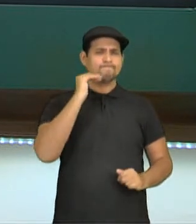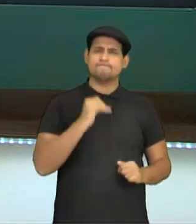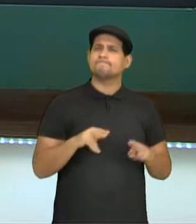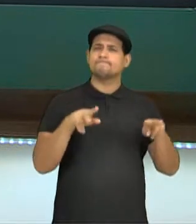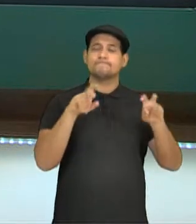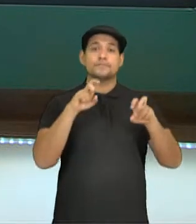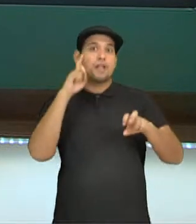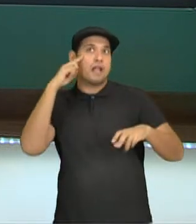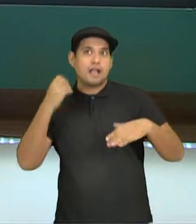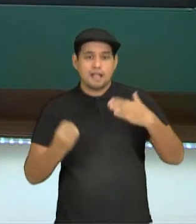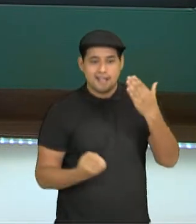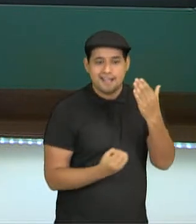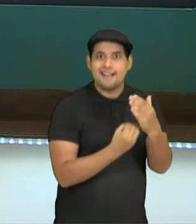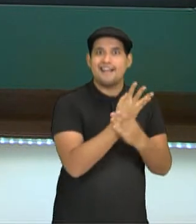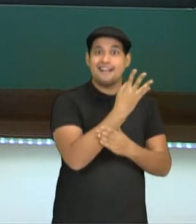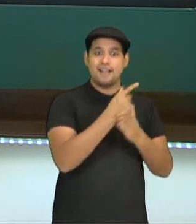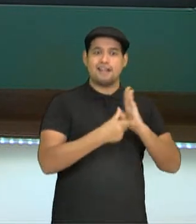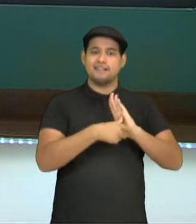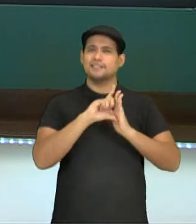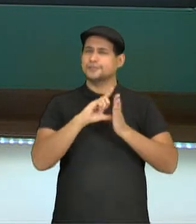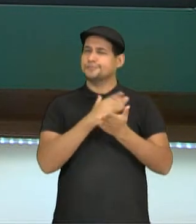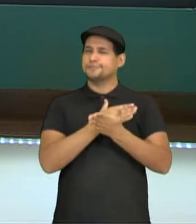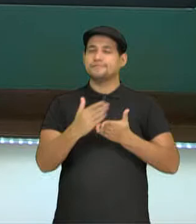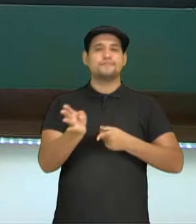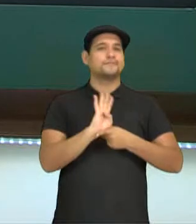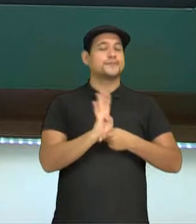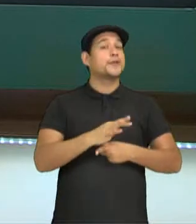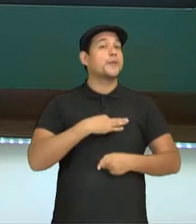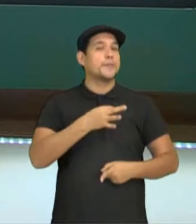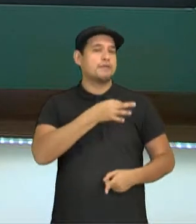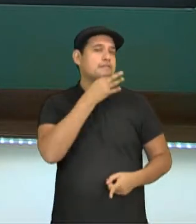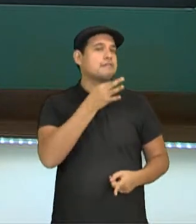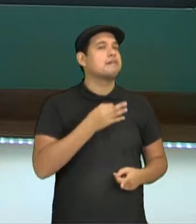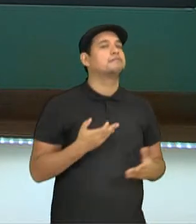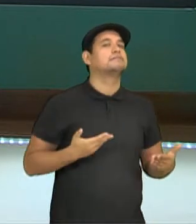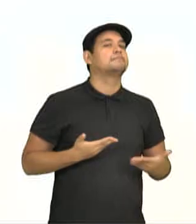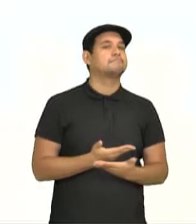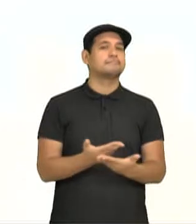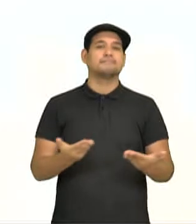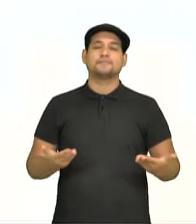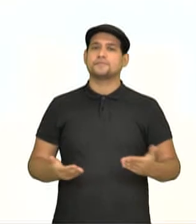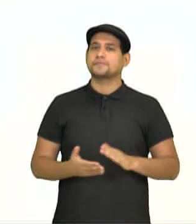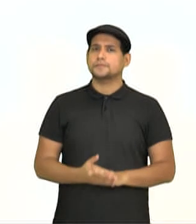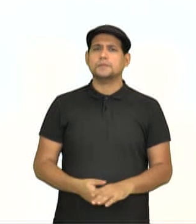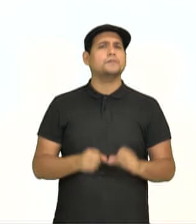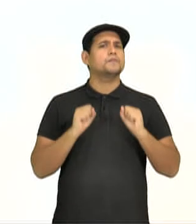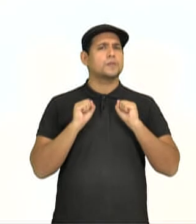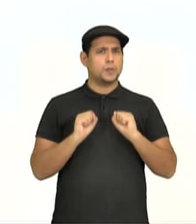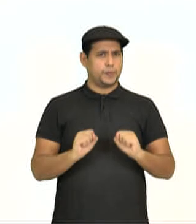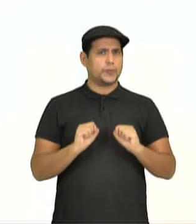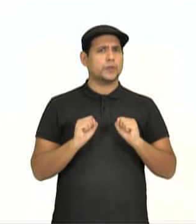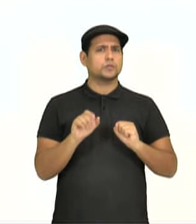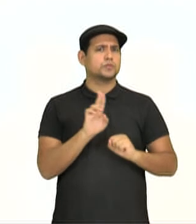os inventos que antecederam o cinema, eu tenho uma sugestão aqui para você. Você pode